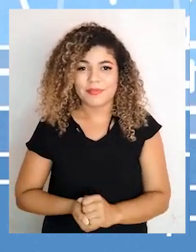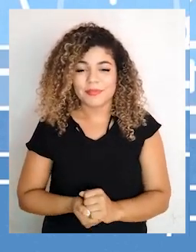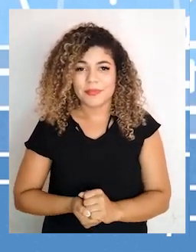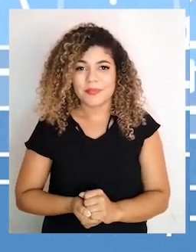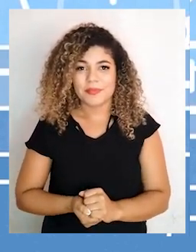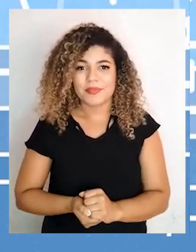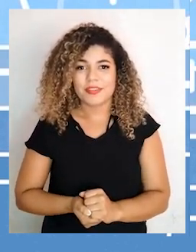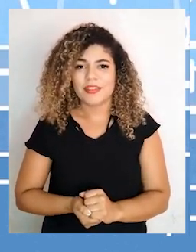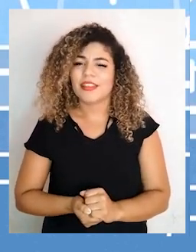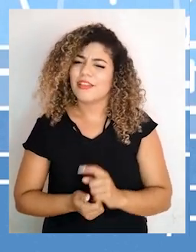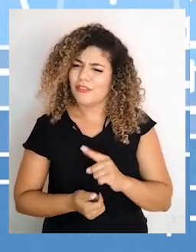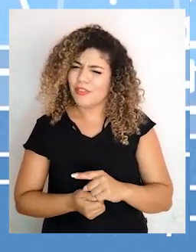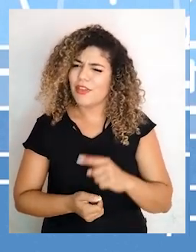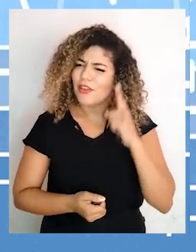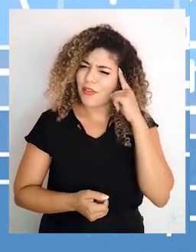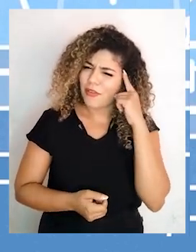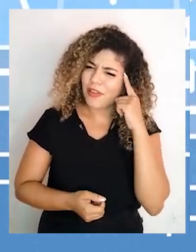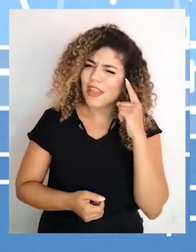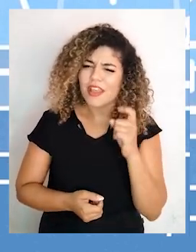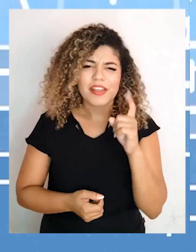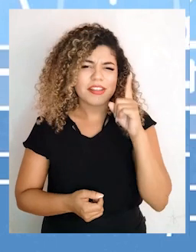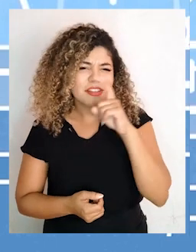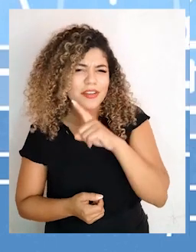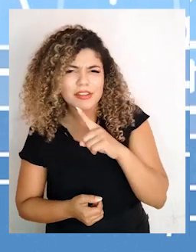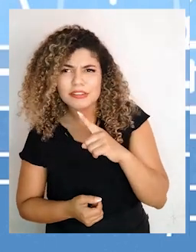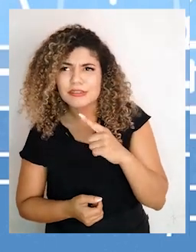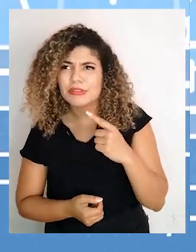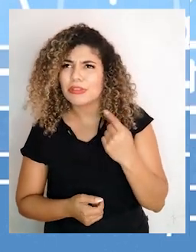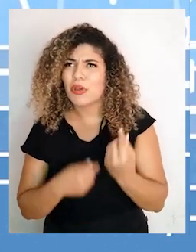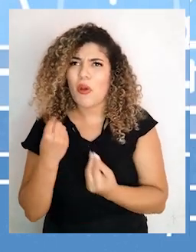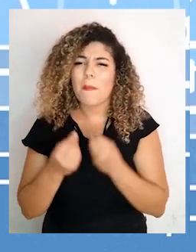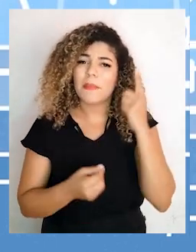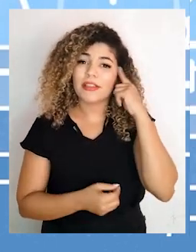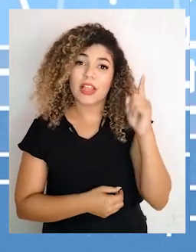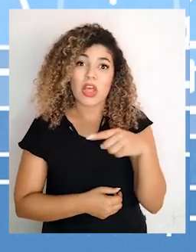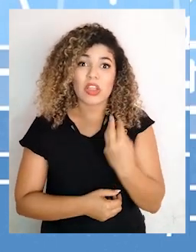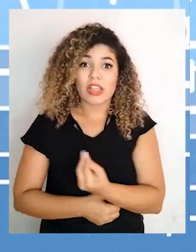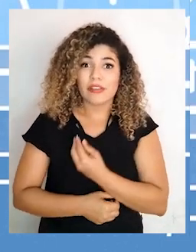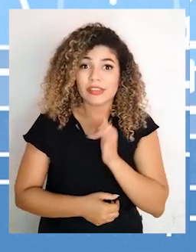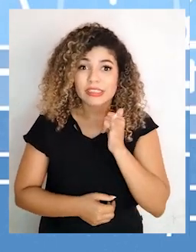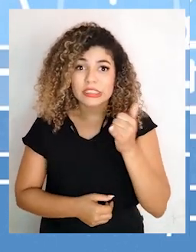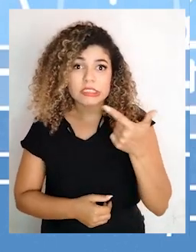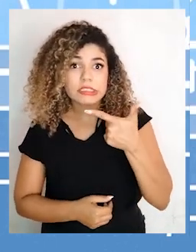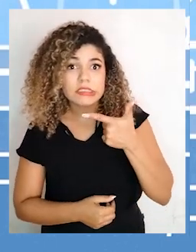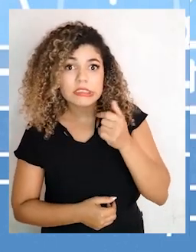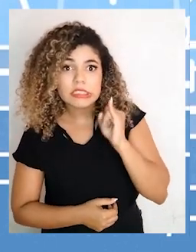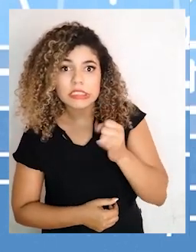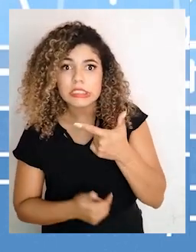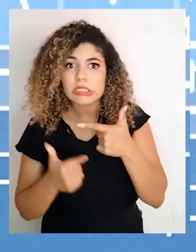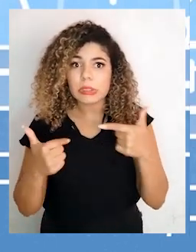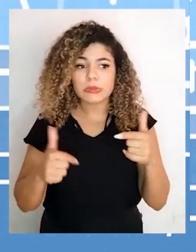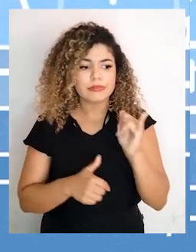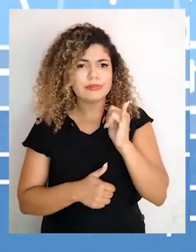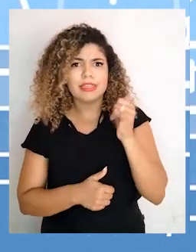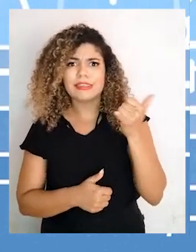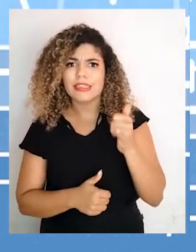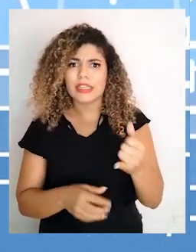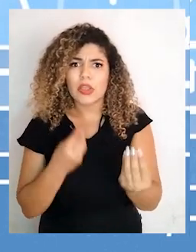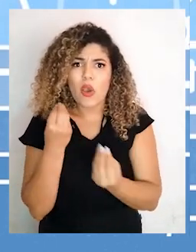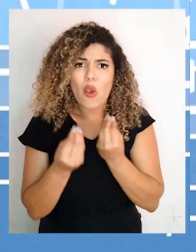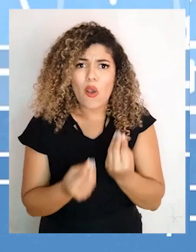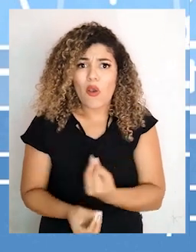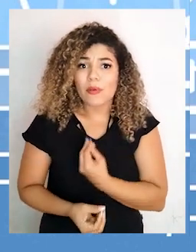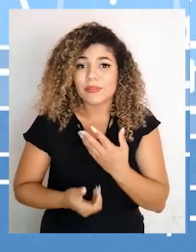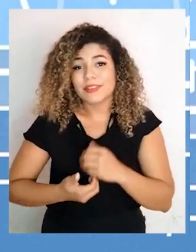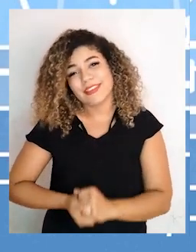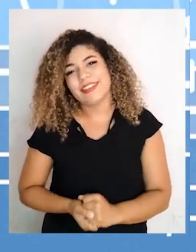bem difícil pensar na nossa vida sem eletricidade. Já pensou se não tivéssemos eletricidade? Por hora é